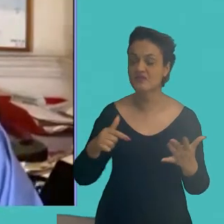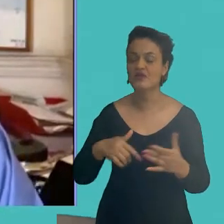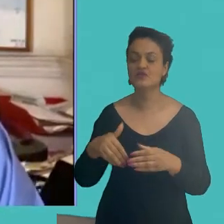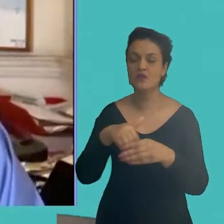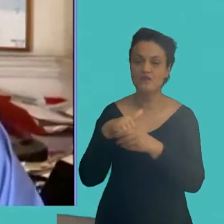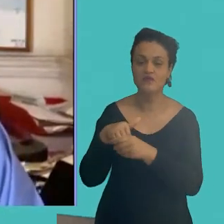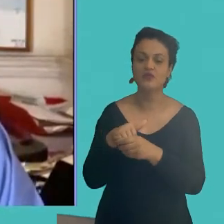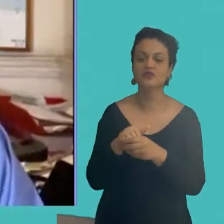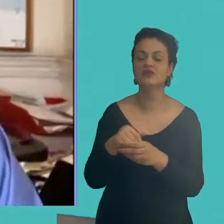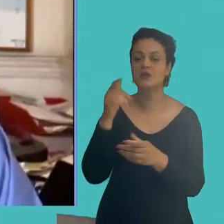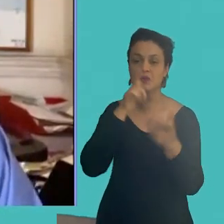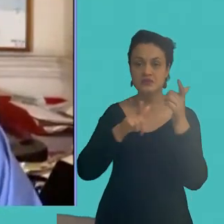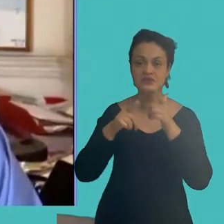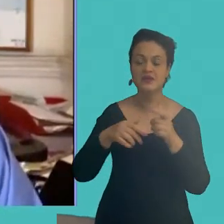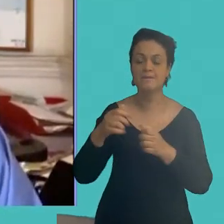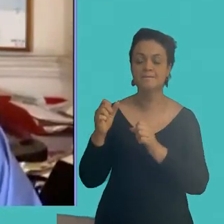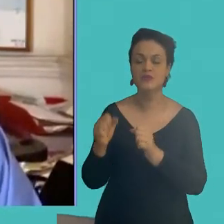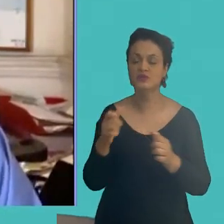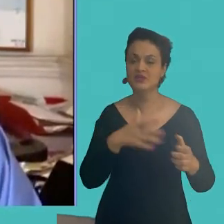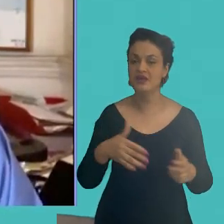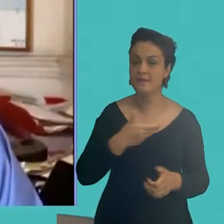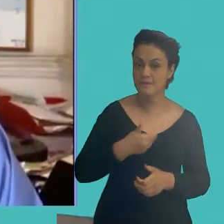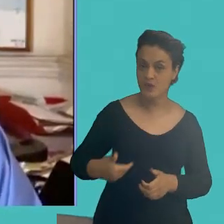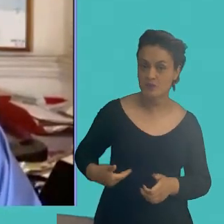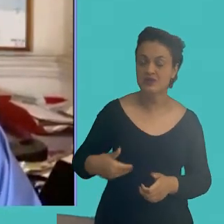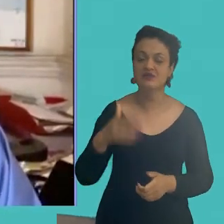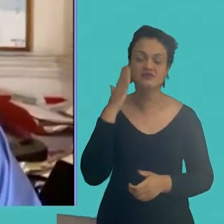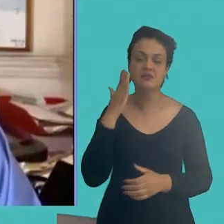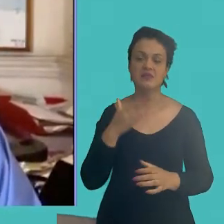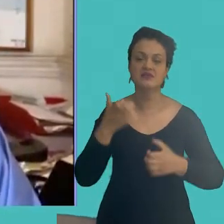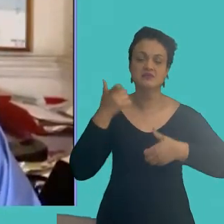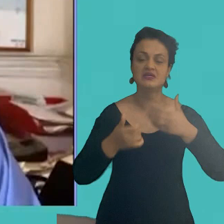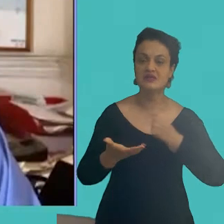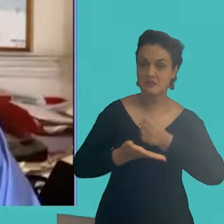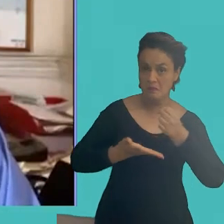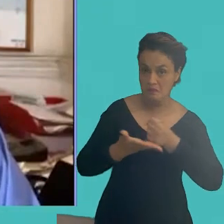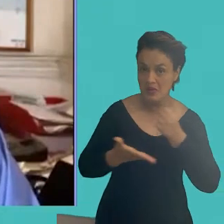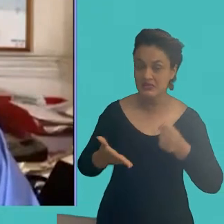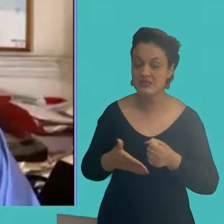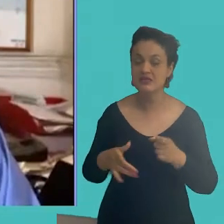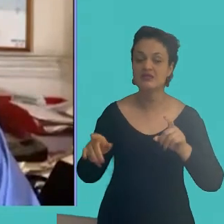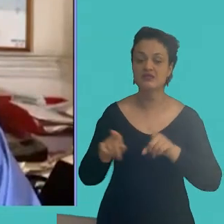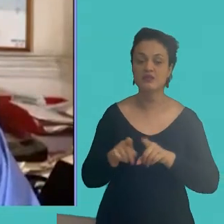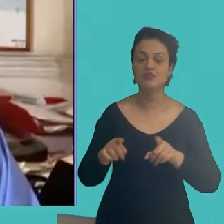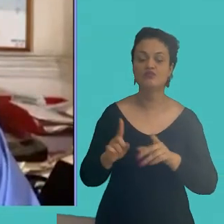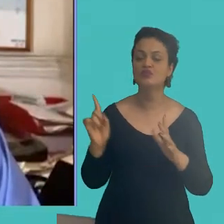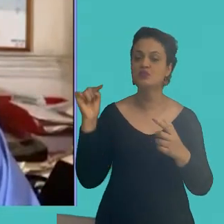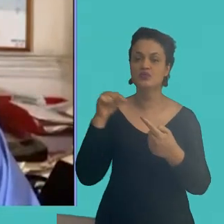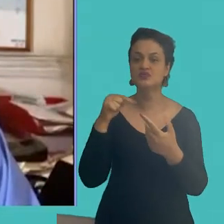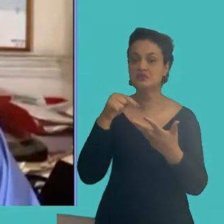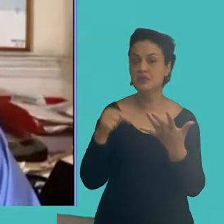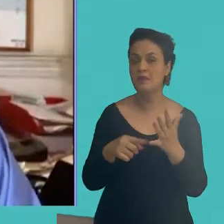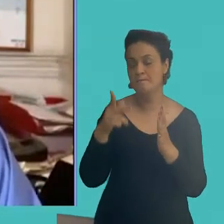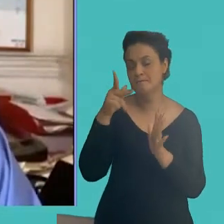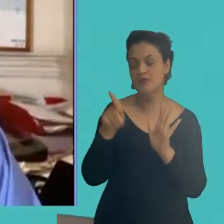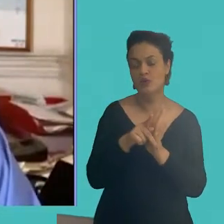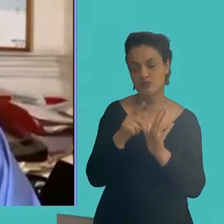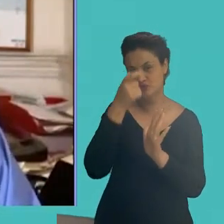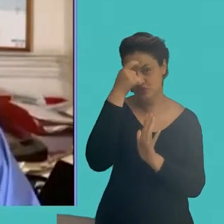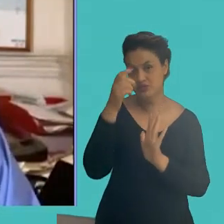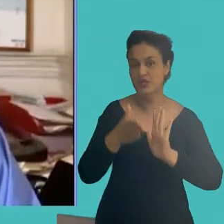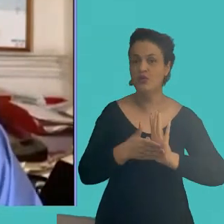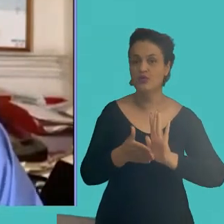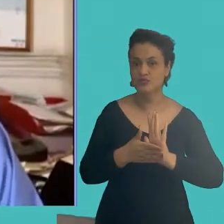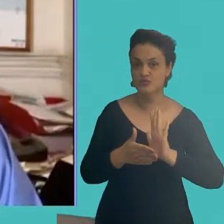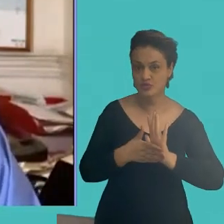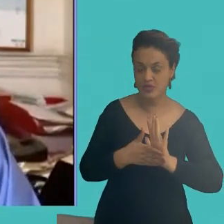poder político, de novo, uma definição básica, e, por outro, por razões puramente ideológicas. Aí nós vamos entrar em